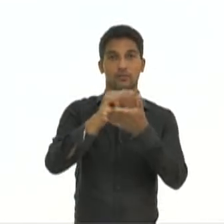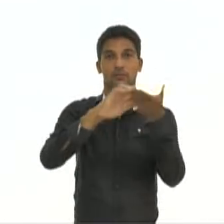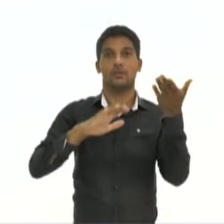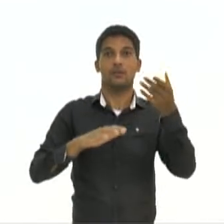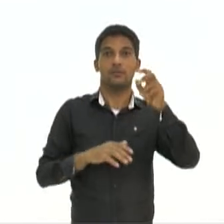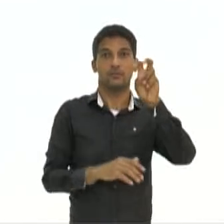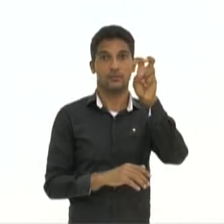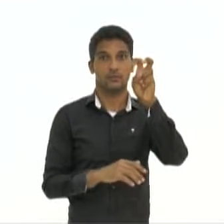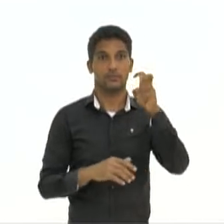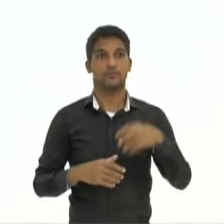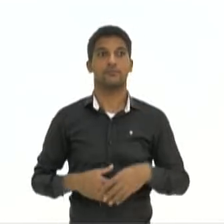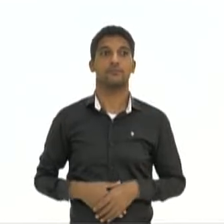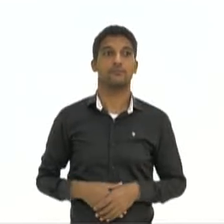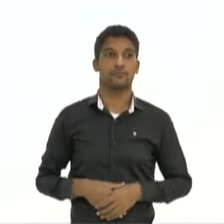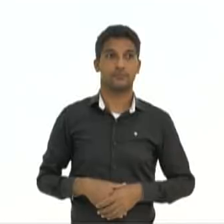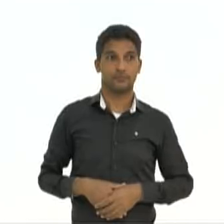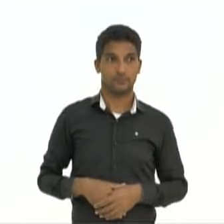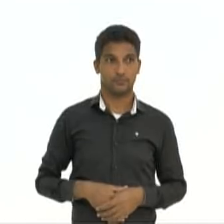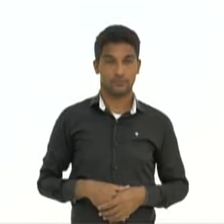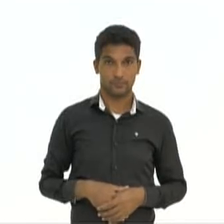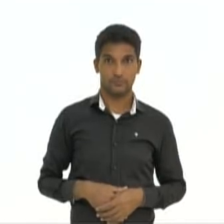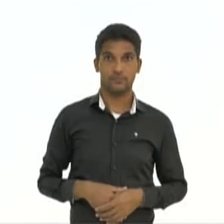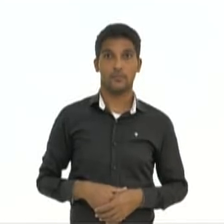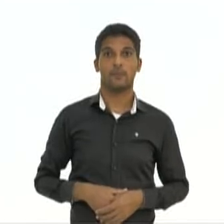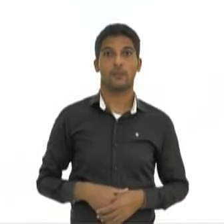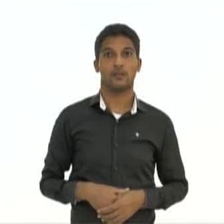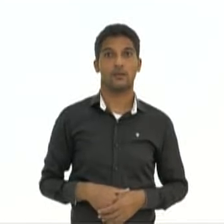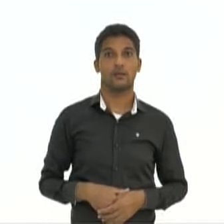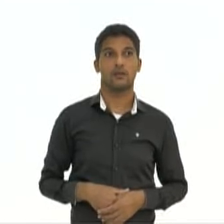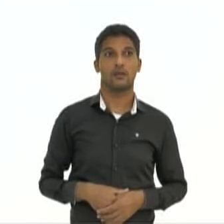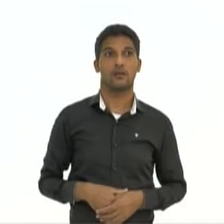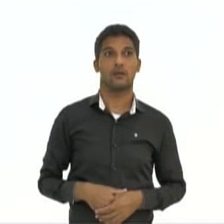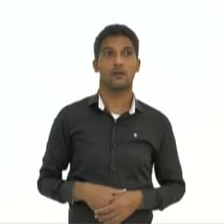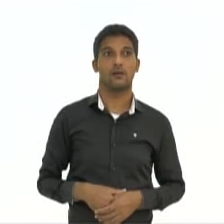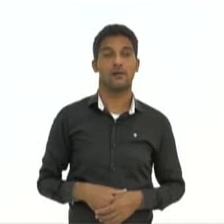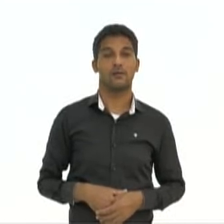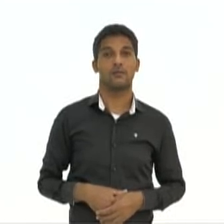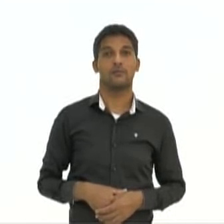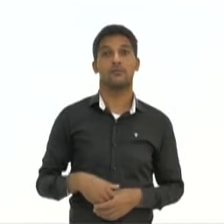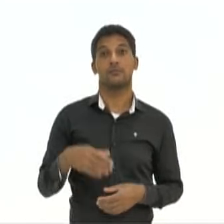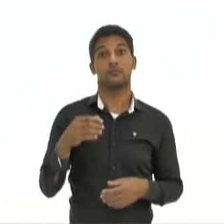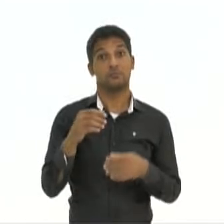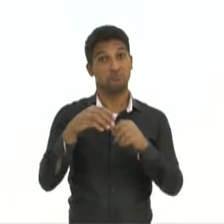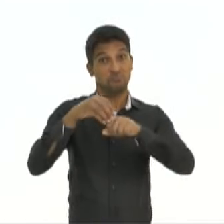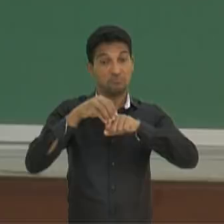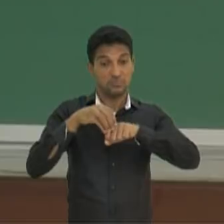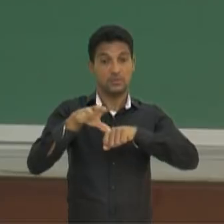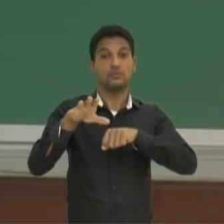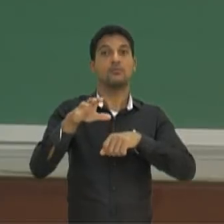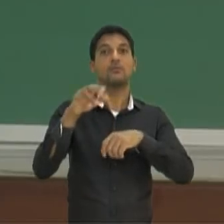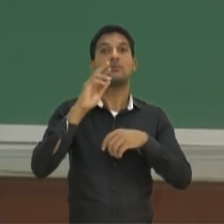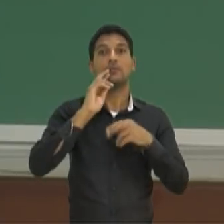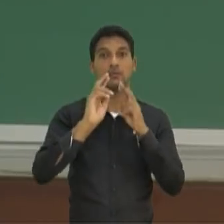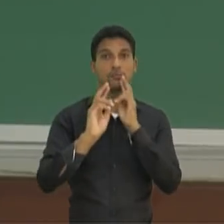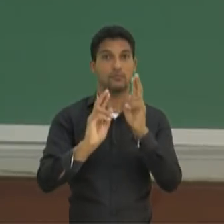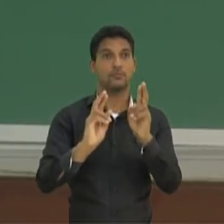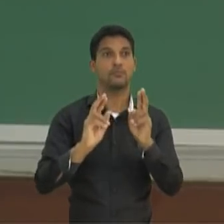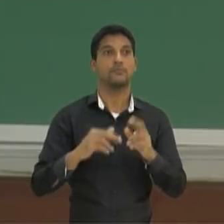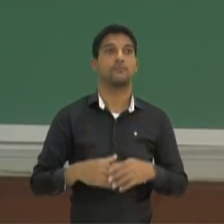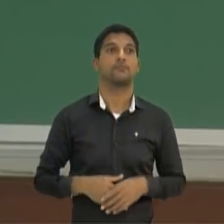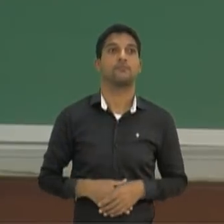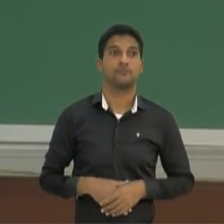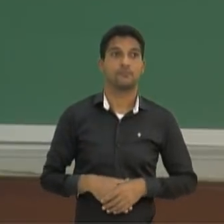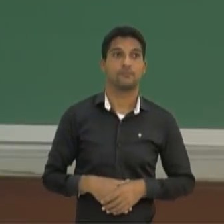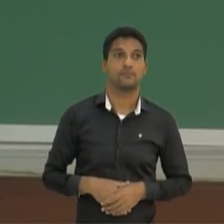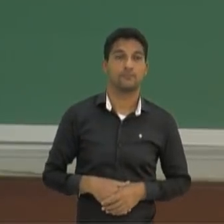sugere com relação ao planejamento das atividades para o dia dele? Então, o que a gente pode responder? É uma sugestão, galera. Então, vocês com